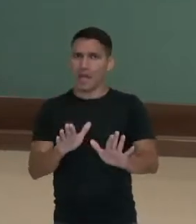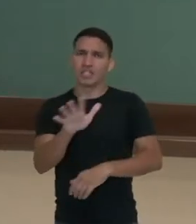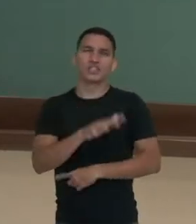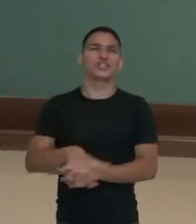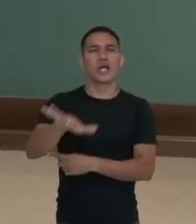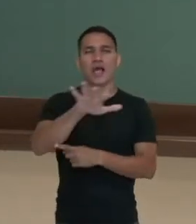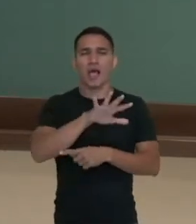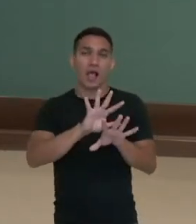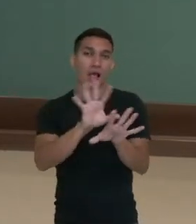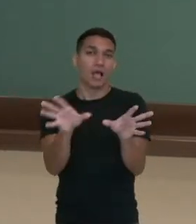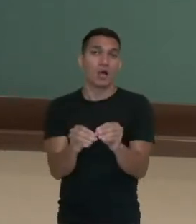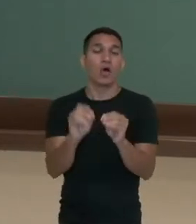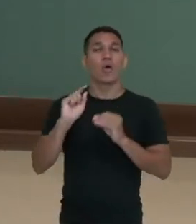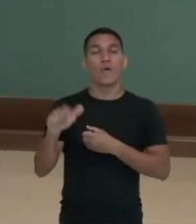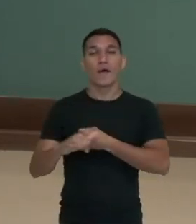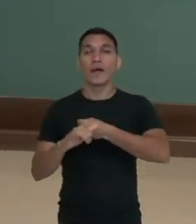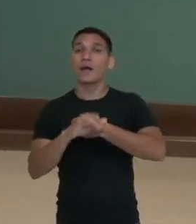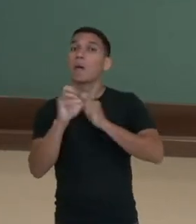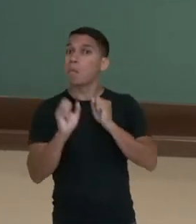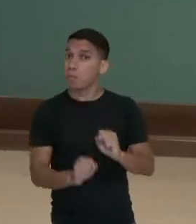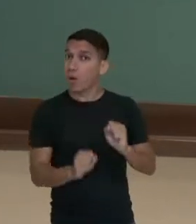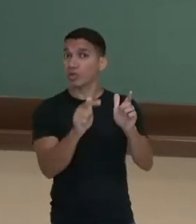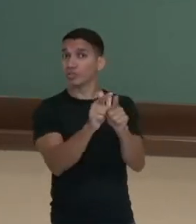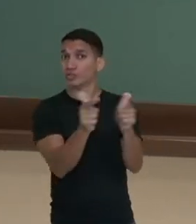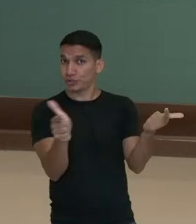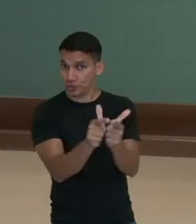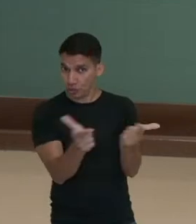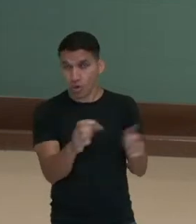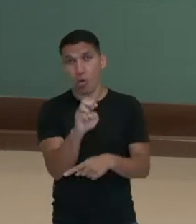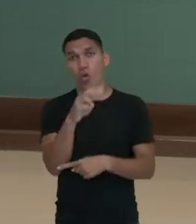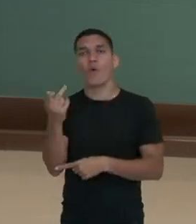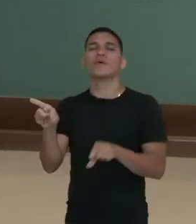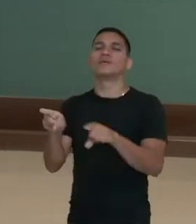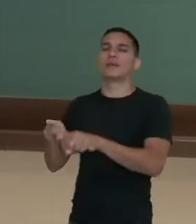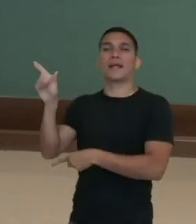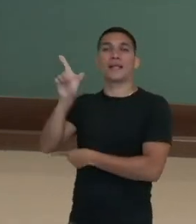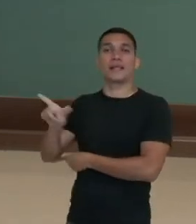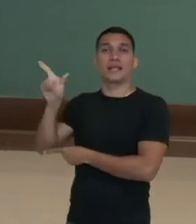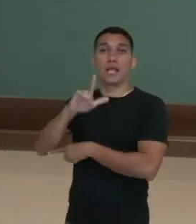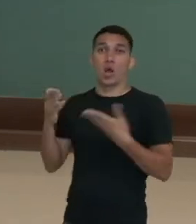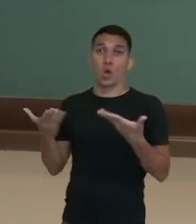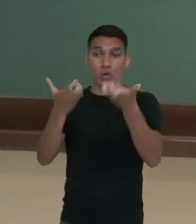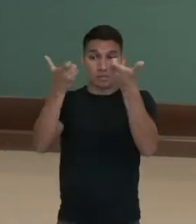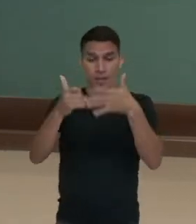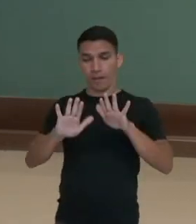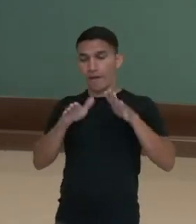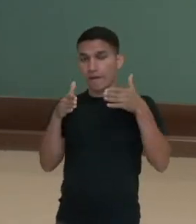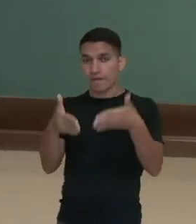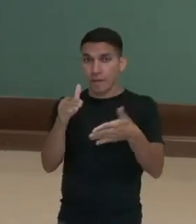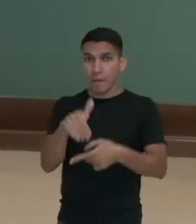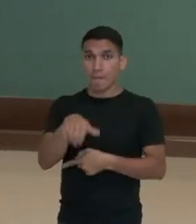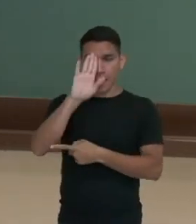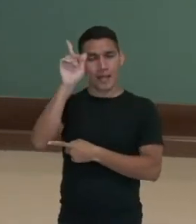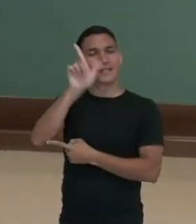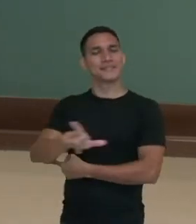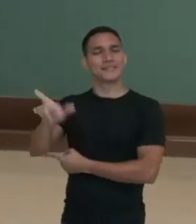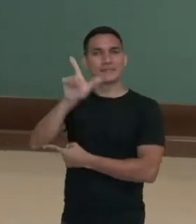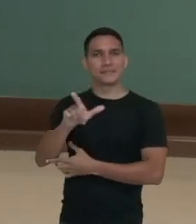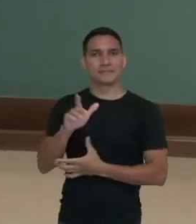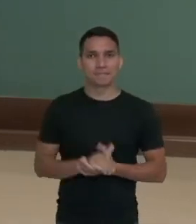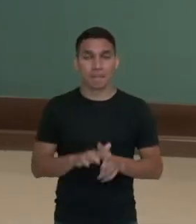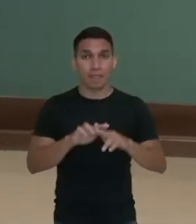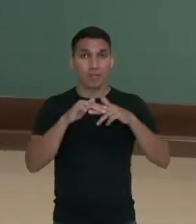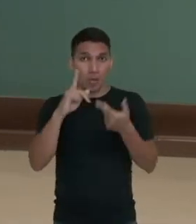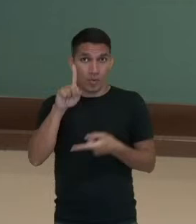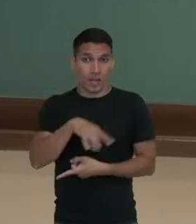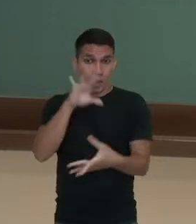enquanto um gênero, que pode ser tanto jornalístico quanto literário. Hoje nós vamos falar de uma crônica literária, então